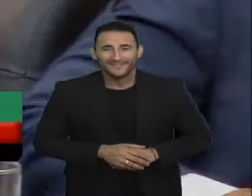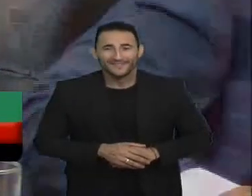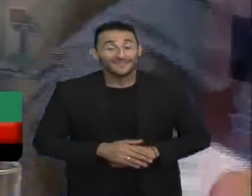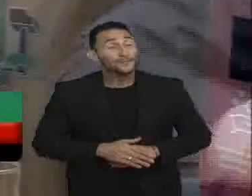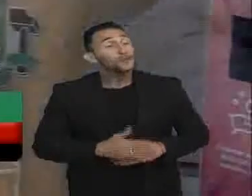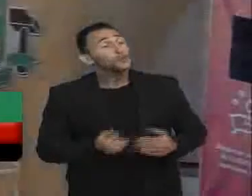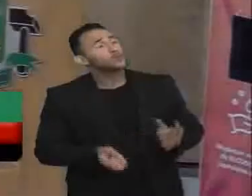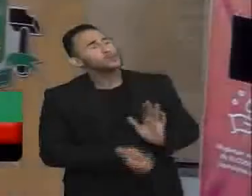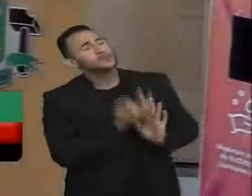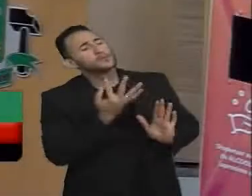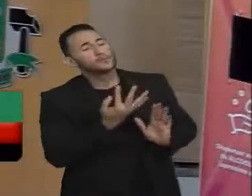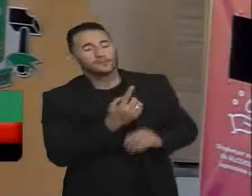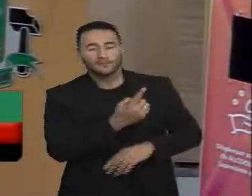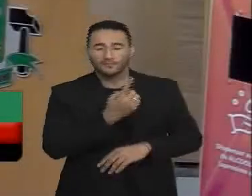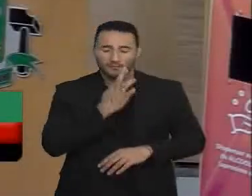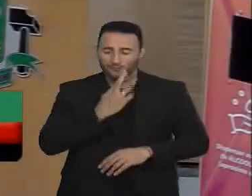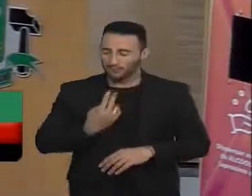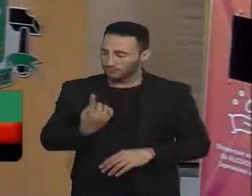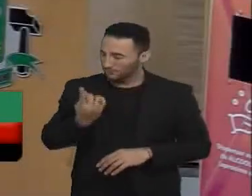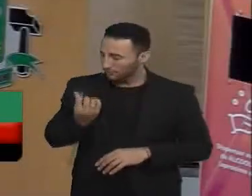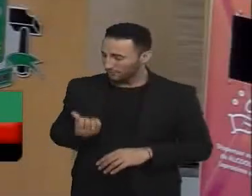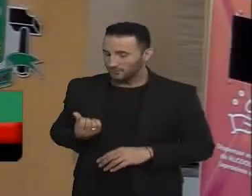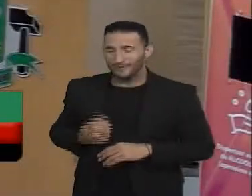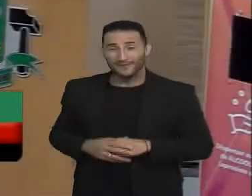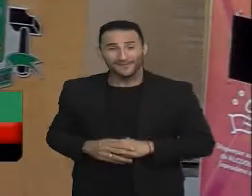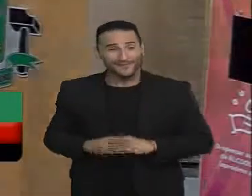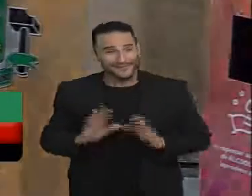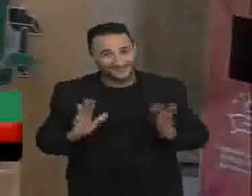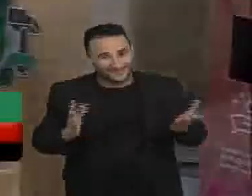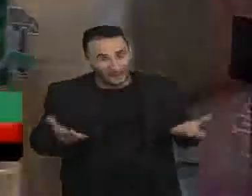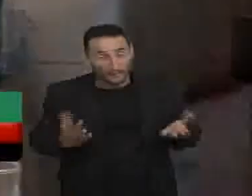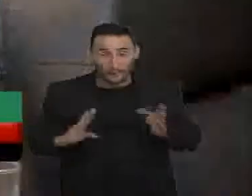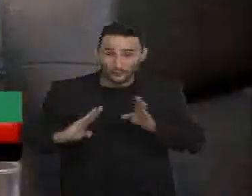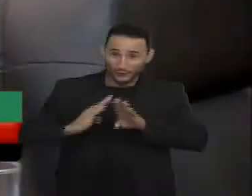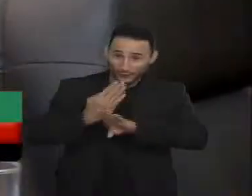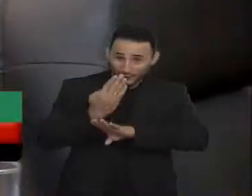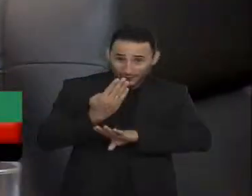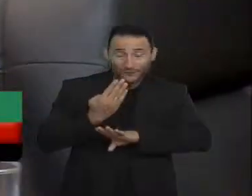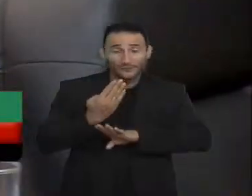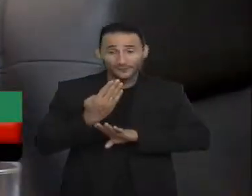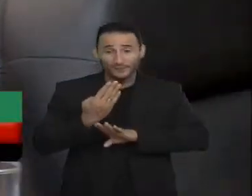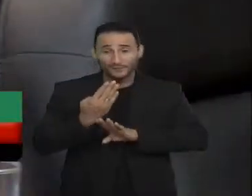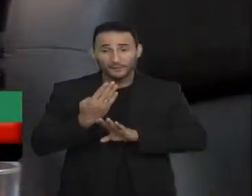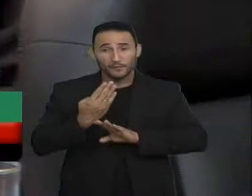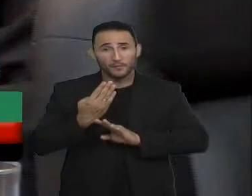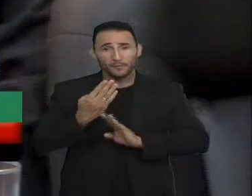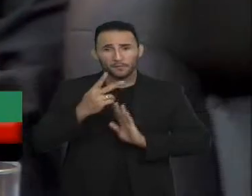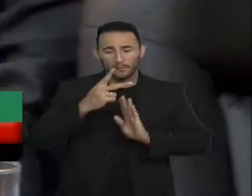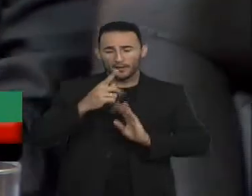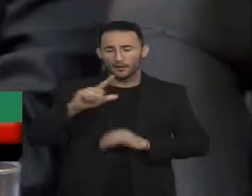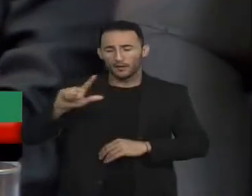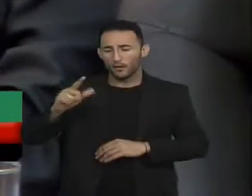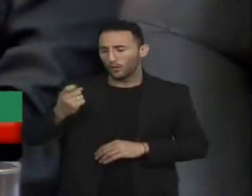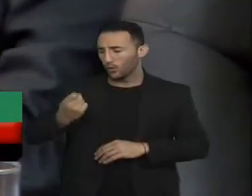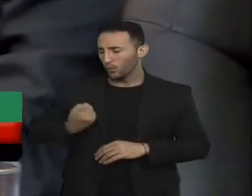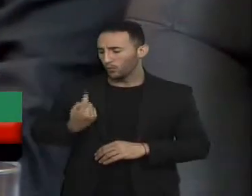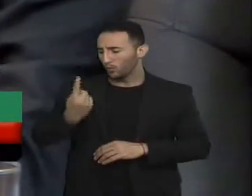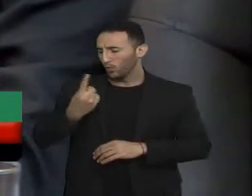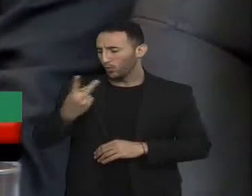16 votos favoráveis ao projeto. Está aprovado o projeto de lei